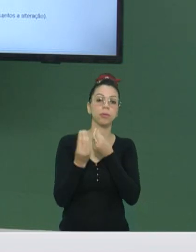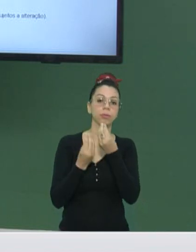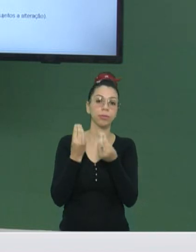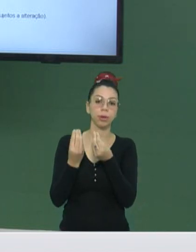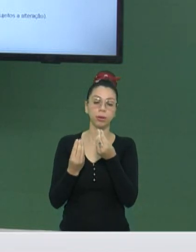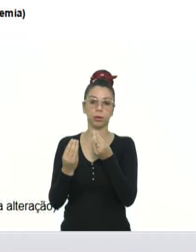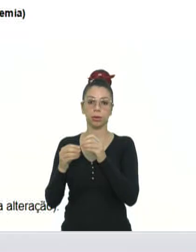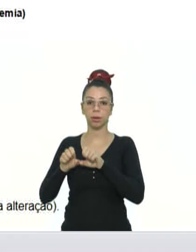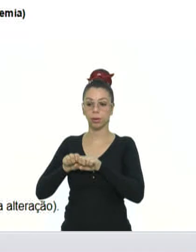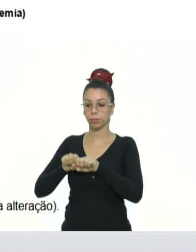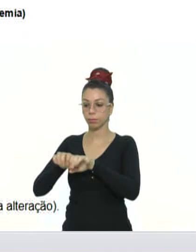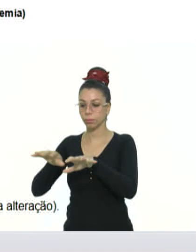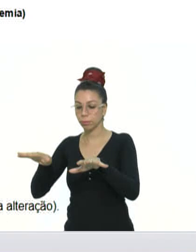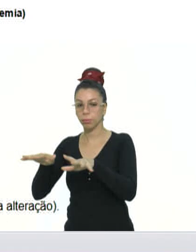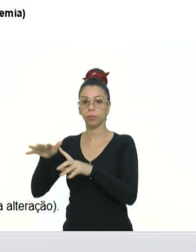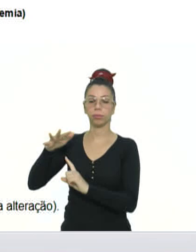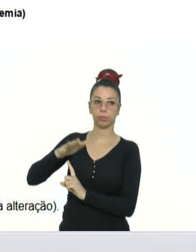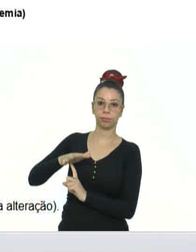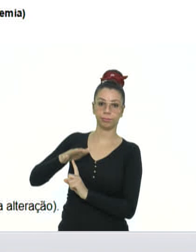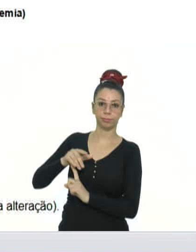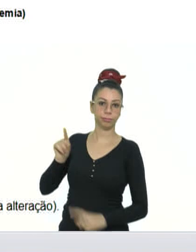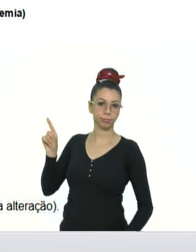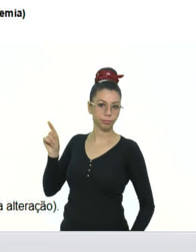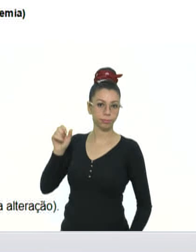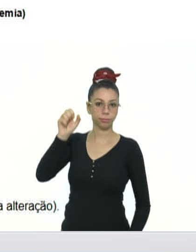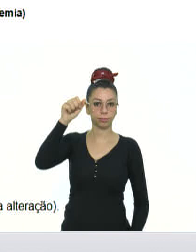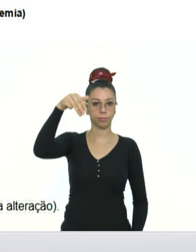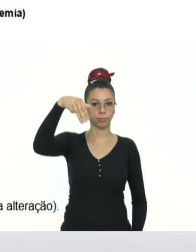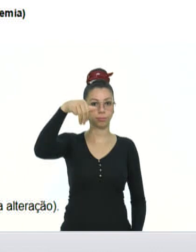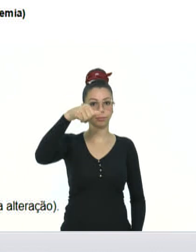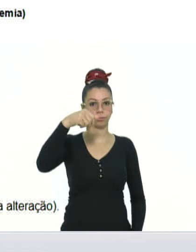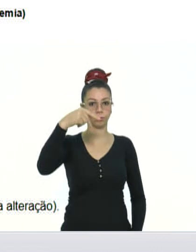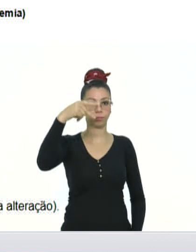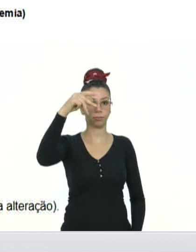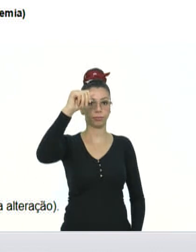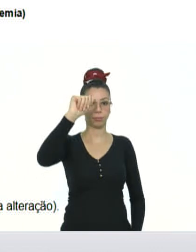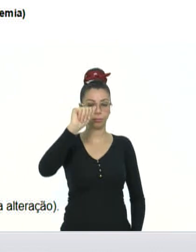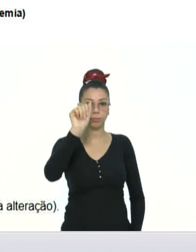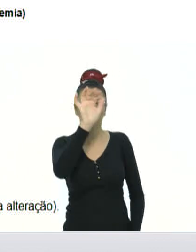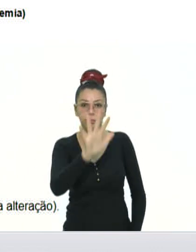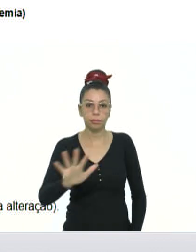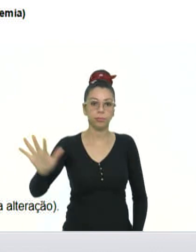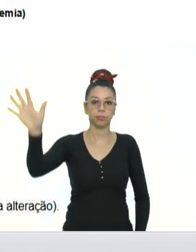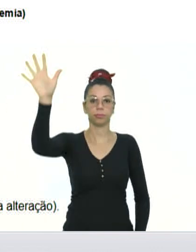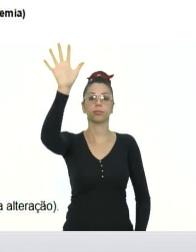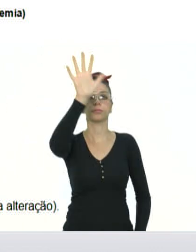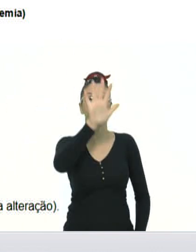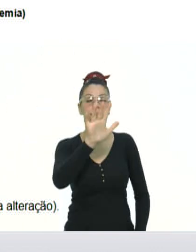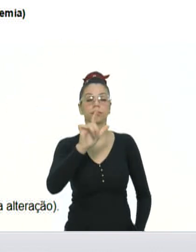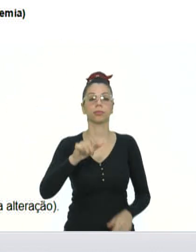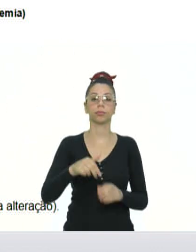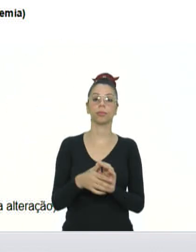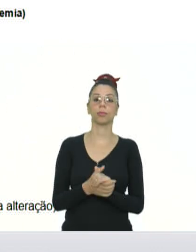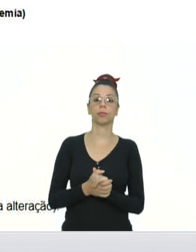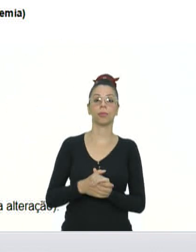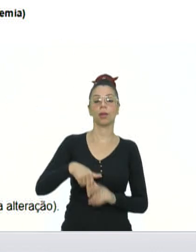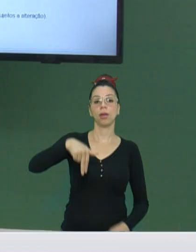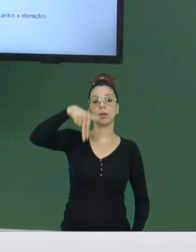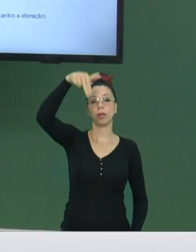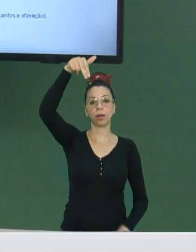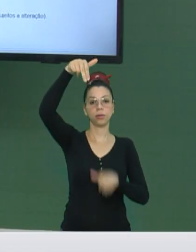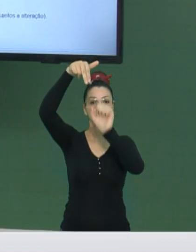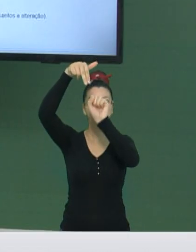Paraná. Aqui está o nosso mapa, né? Muito bem. Norte, sul,